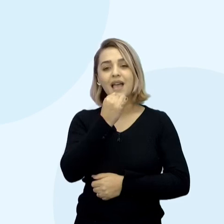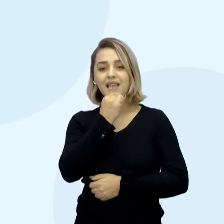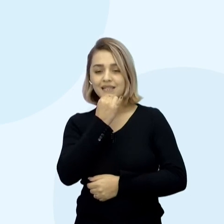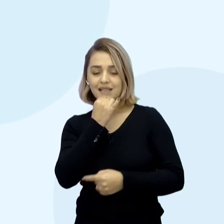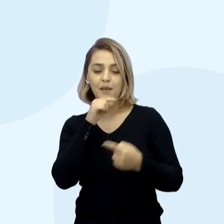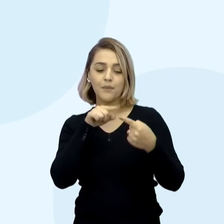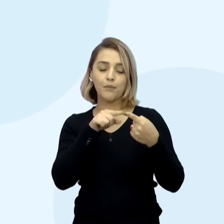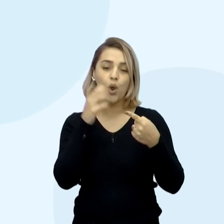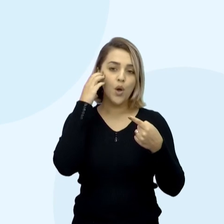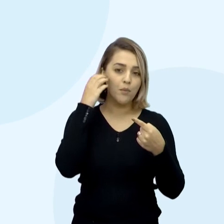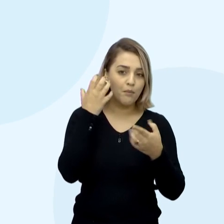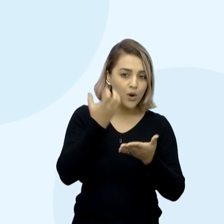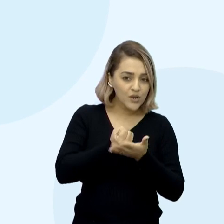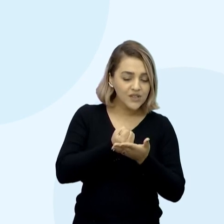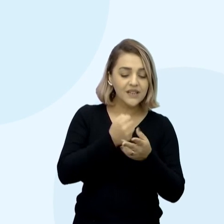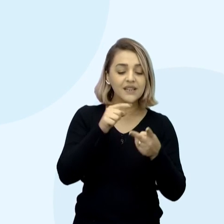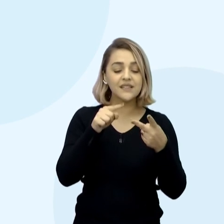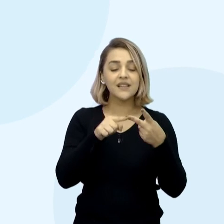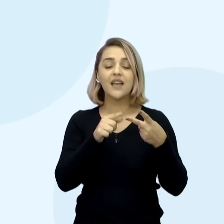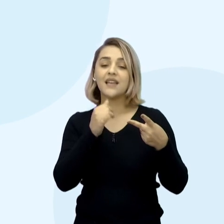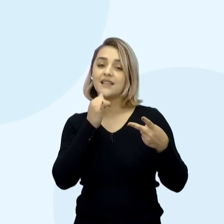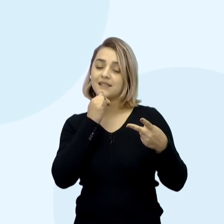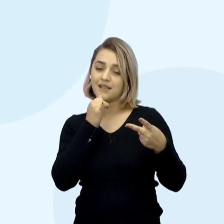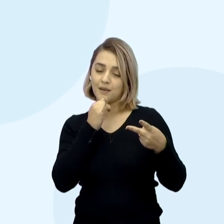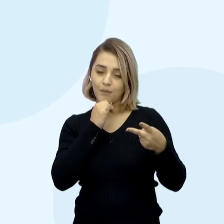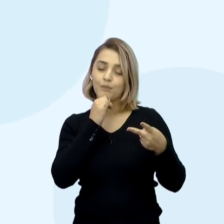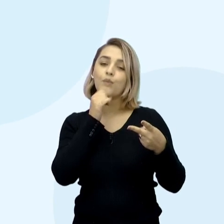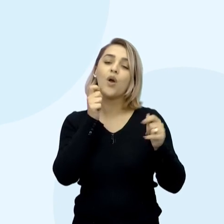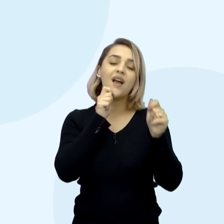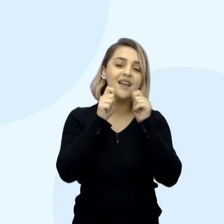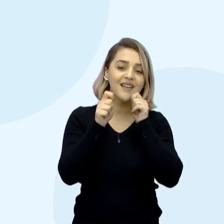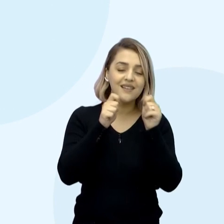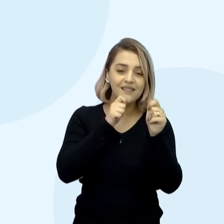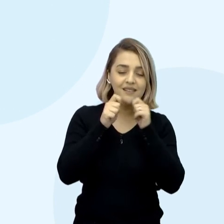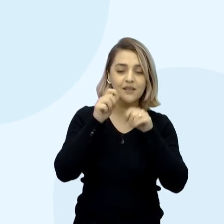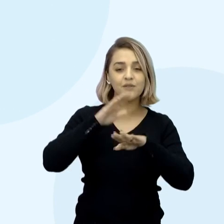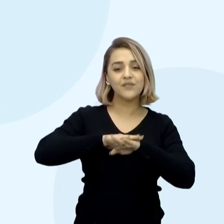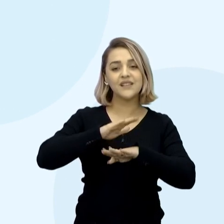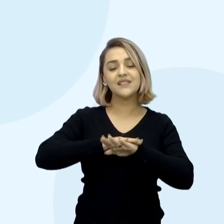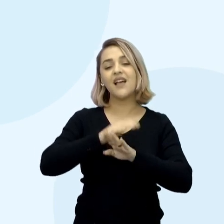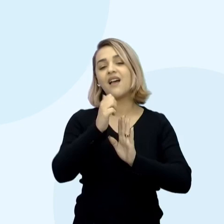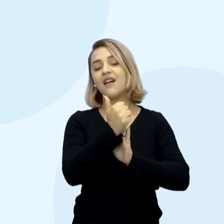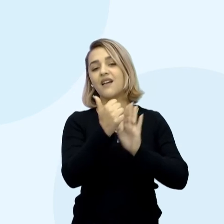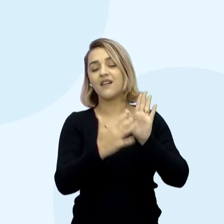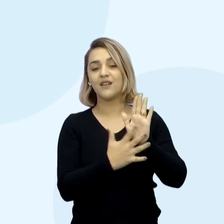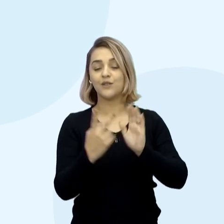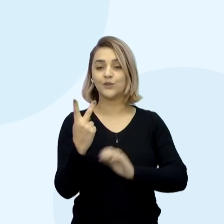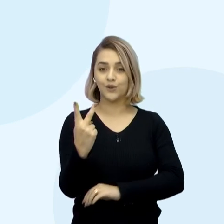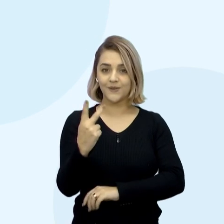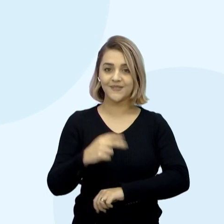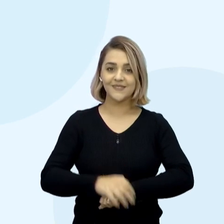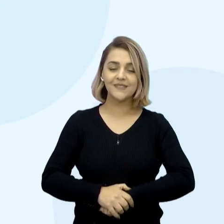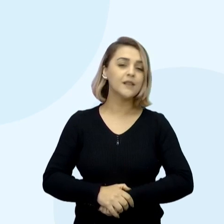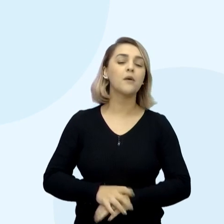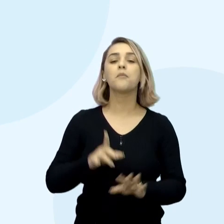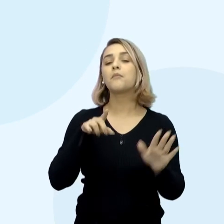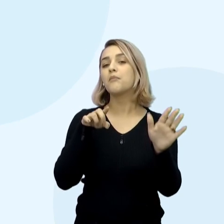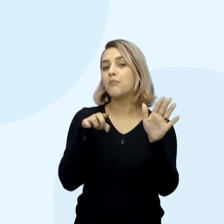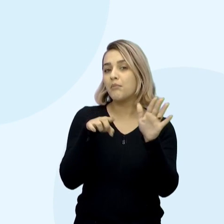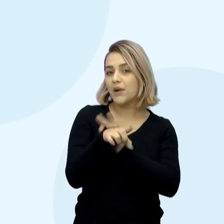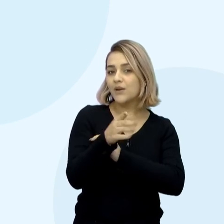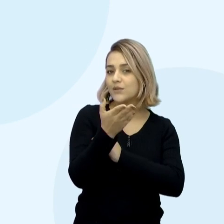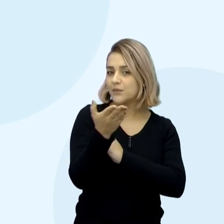e um modelo de entrevista para a realização da atividade 2. Vamos lá, perguntinha aí para a